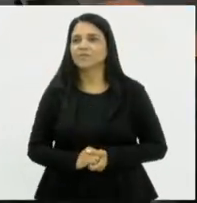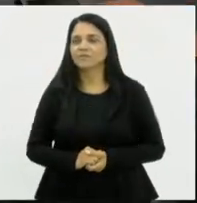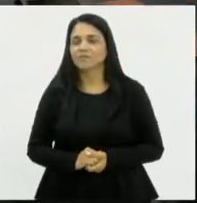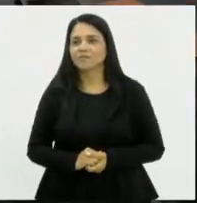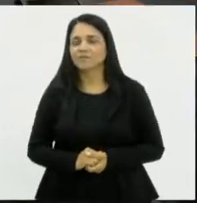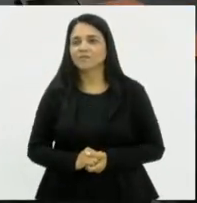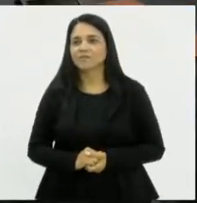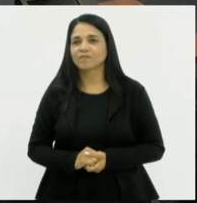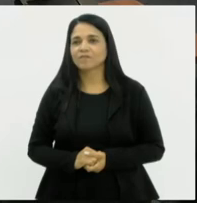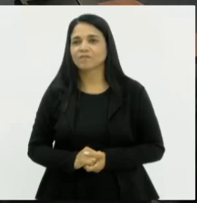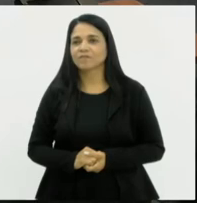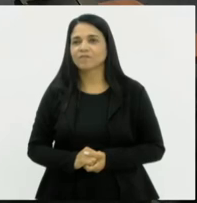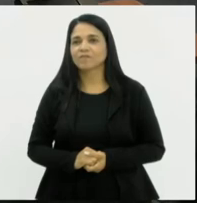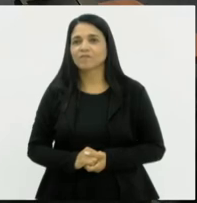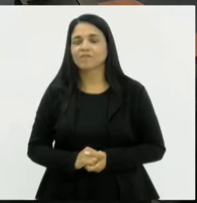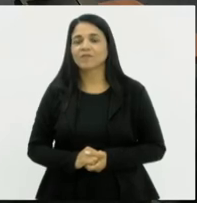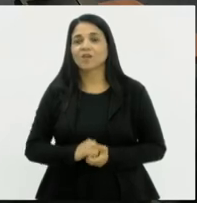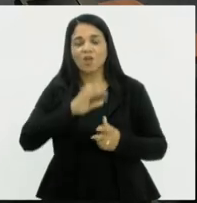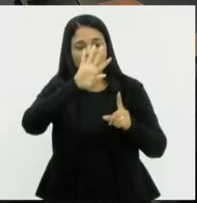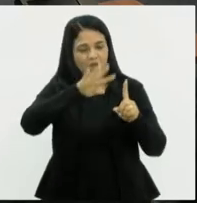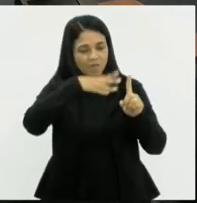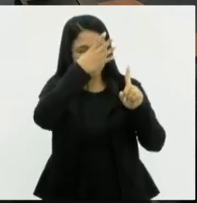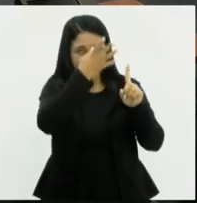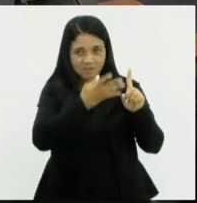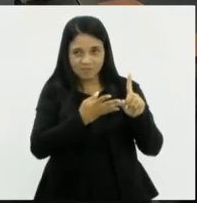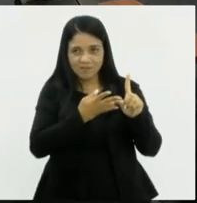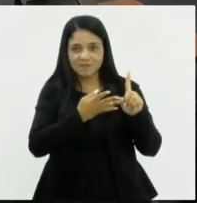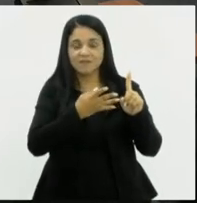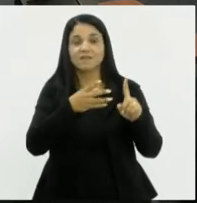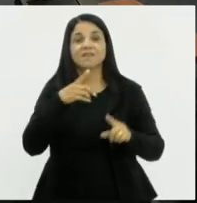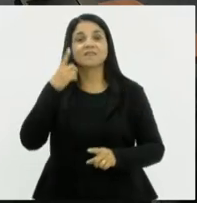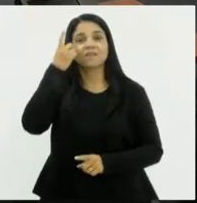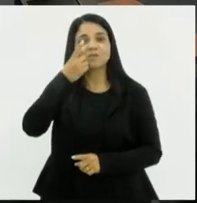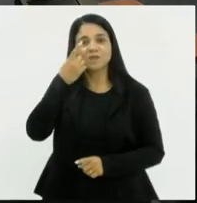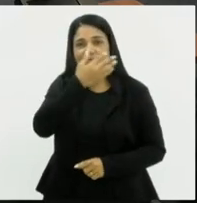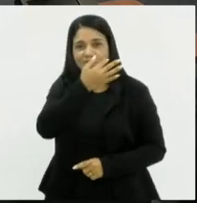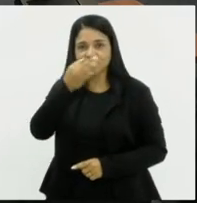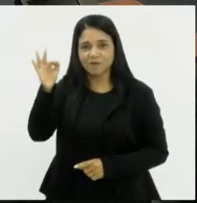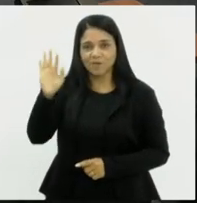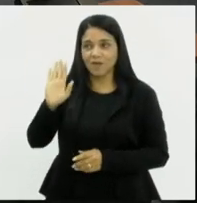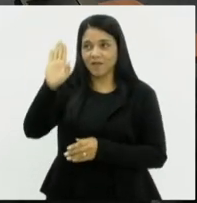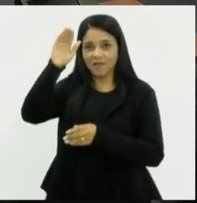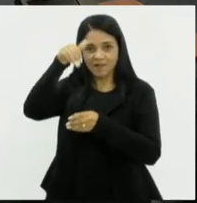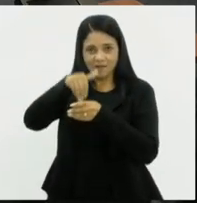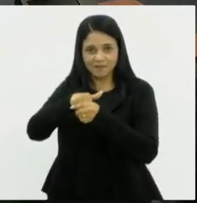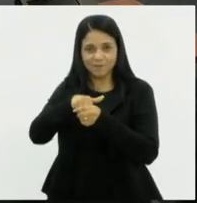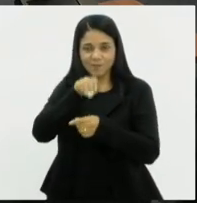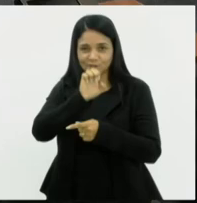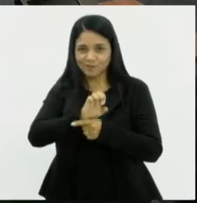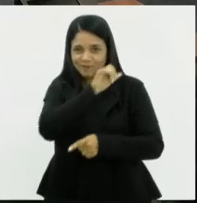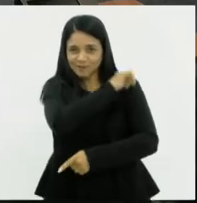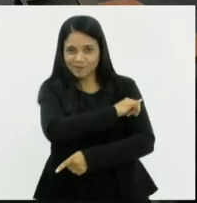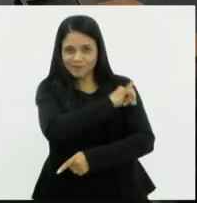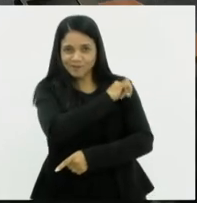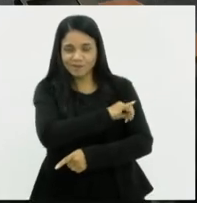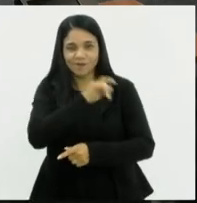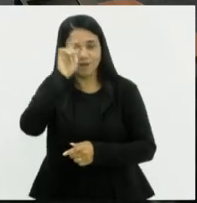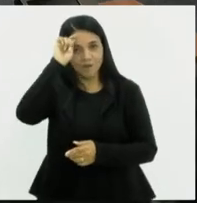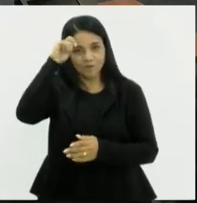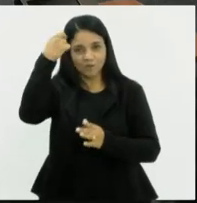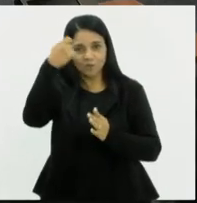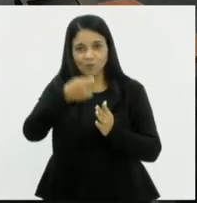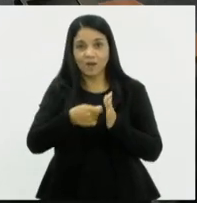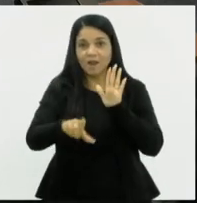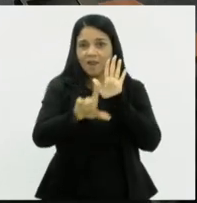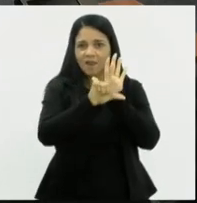A próxima homenageada é deputada federal, eleita pelo Estado do Rio de Janeiro, autora das duas